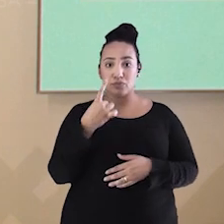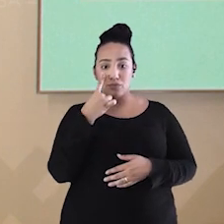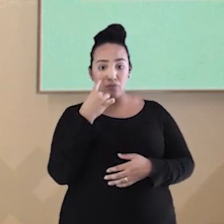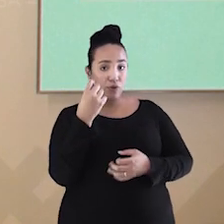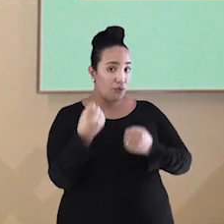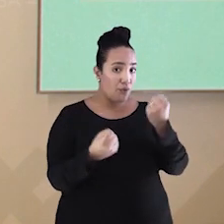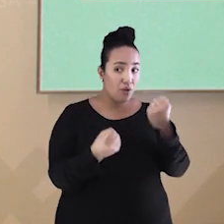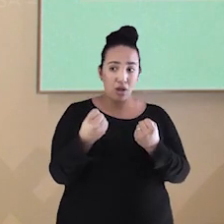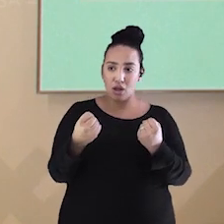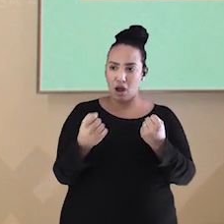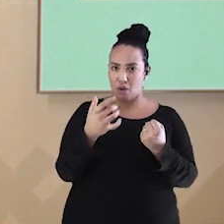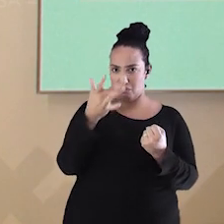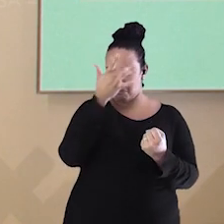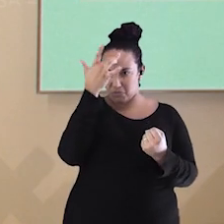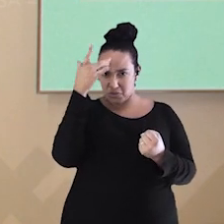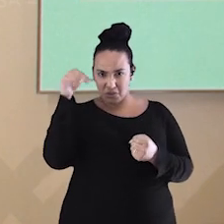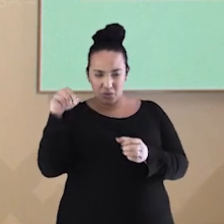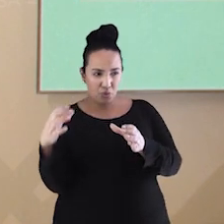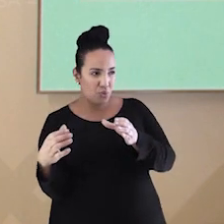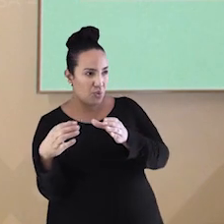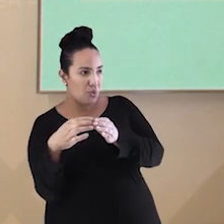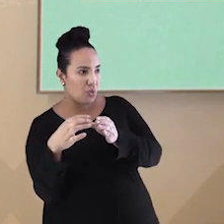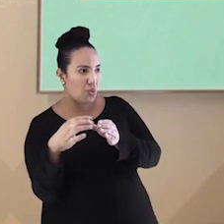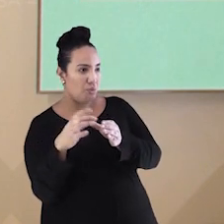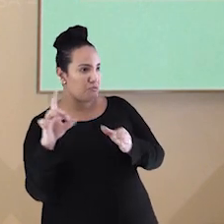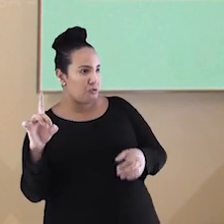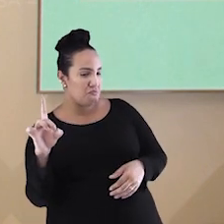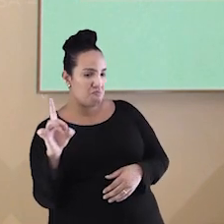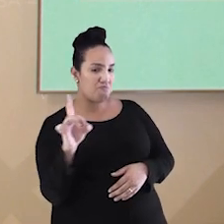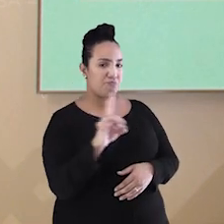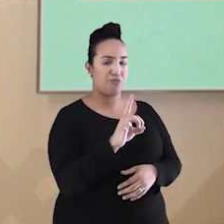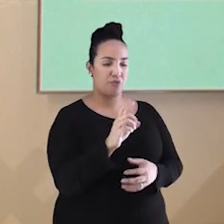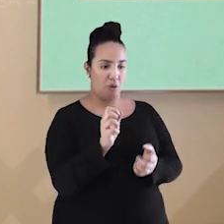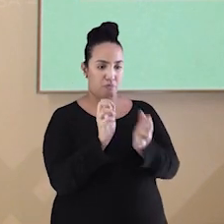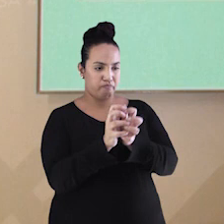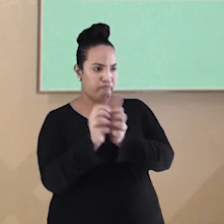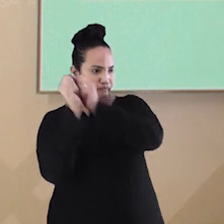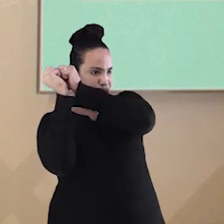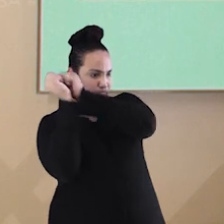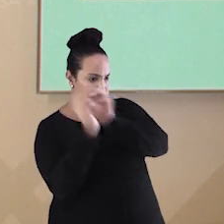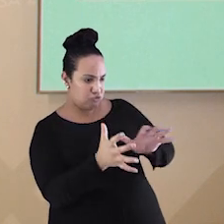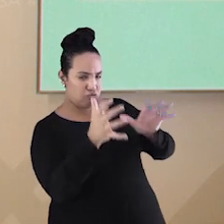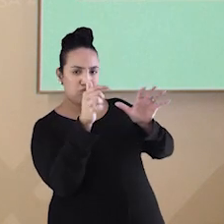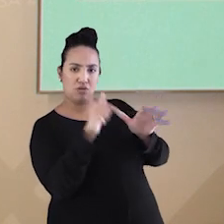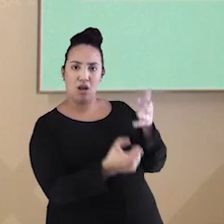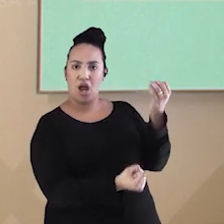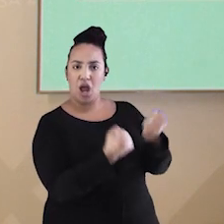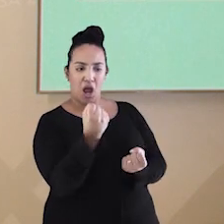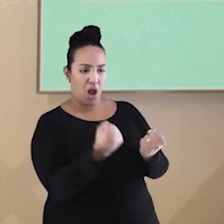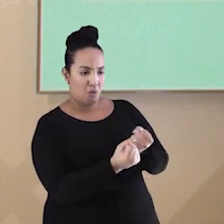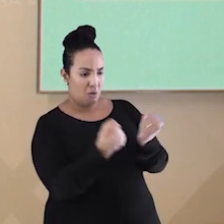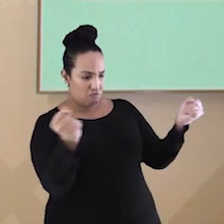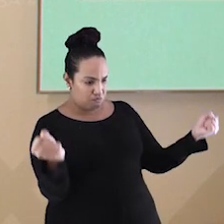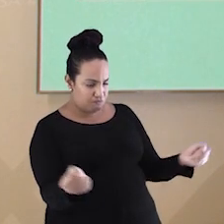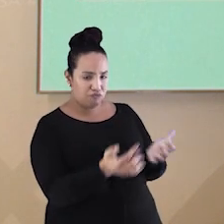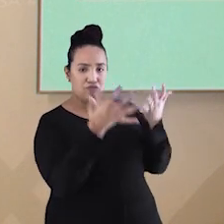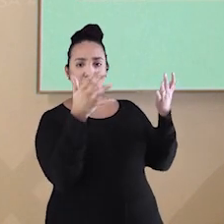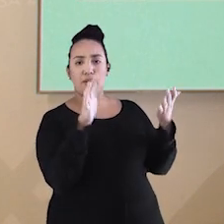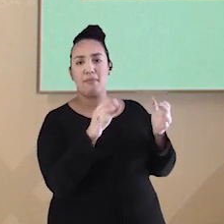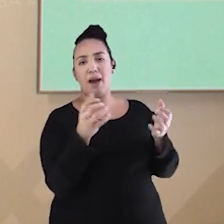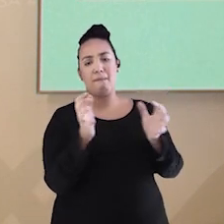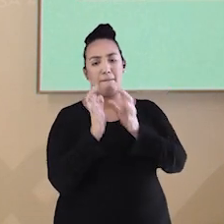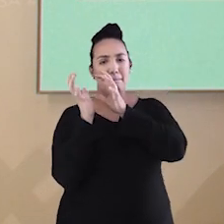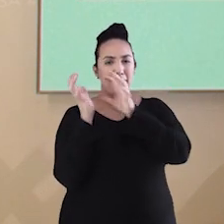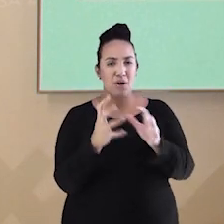Assim que viu o carro, um dos integrantes do grupo não perdeu a chance. Lançou uma bomba para debaixo do carro.